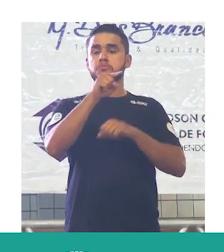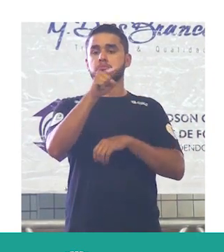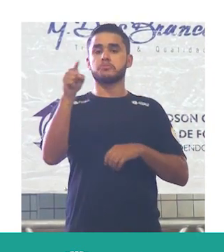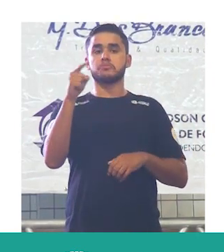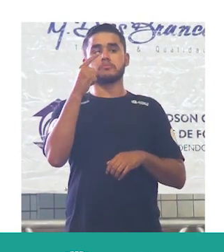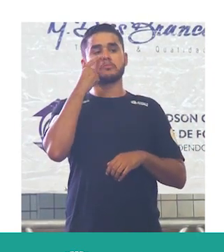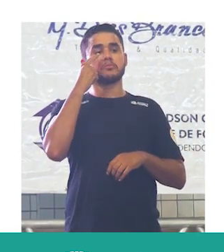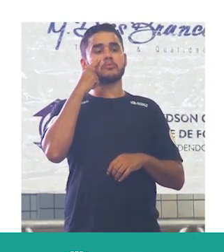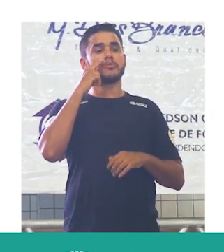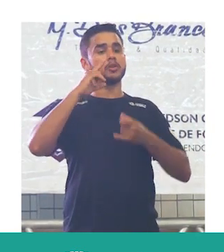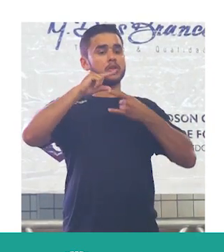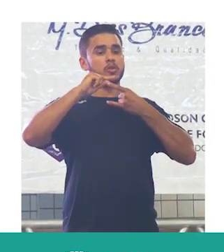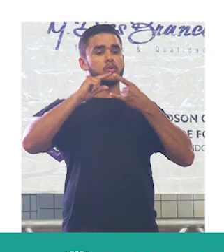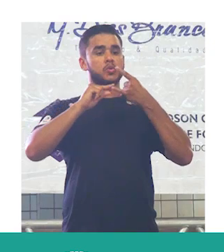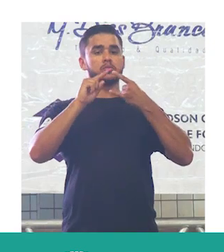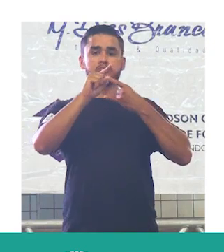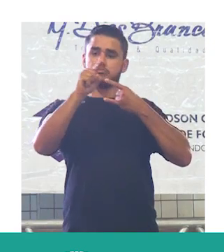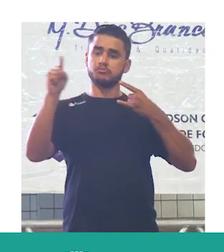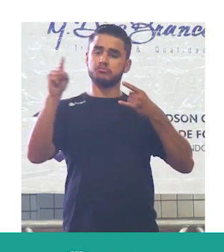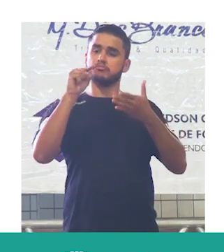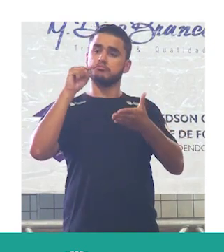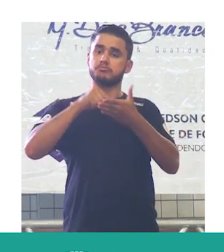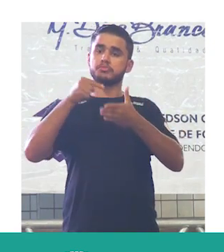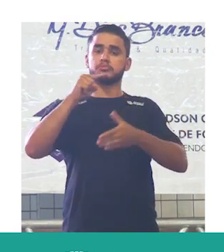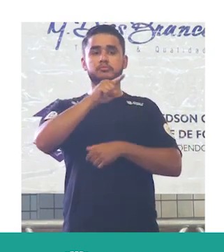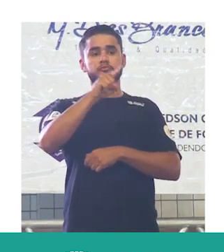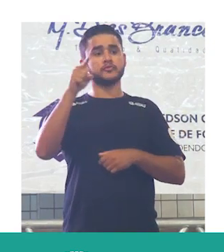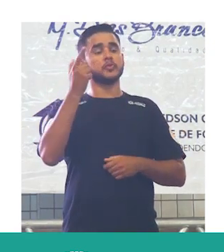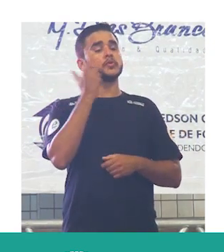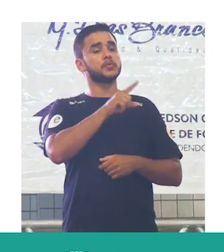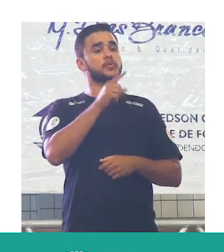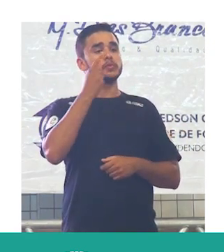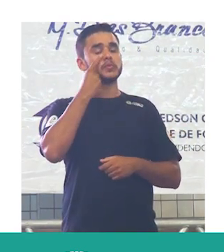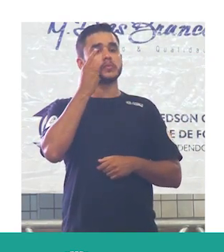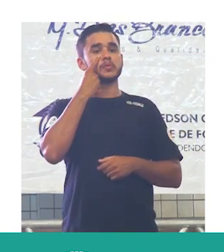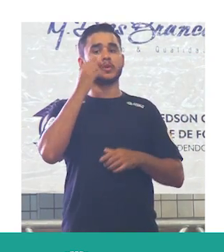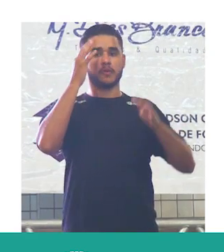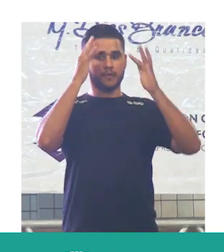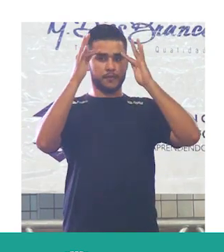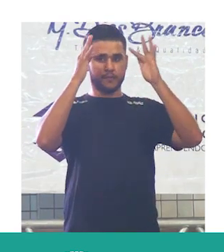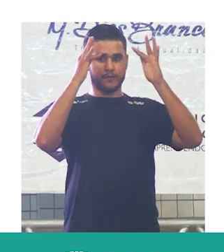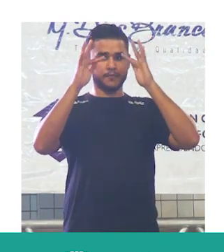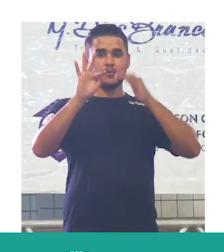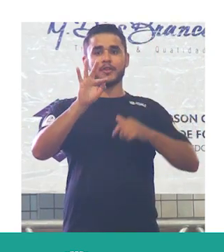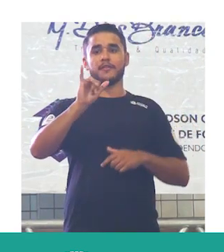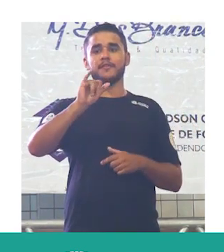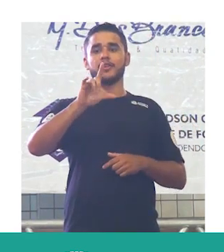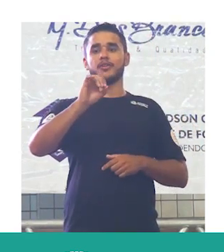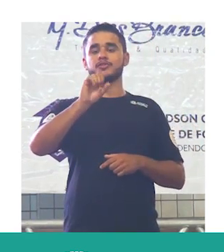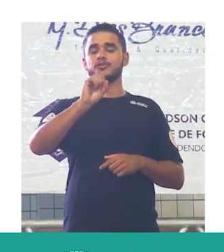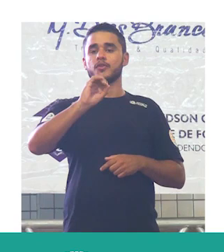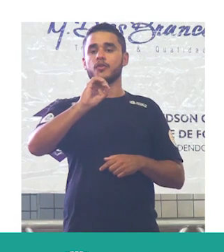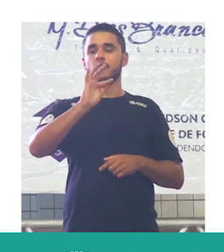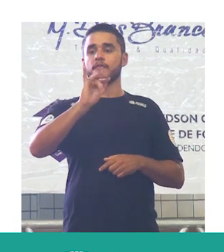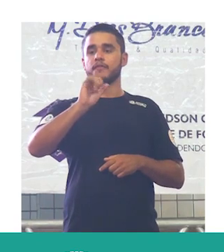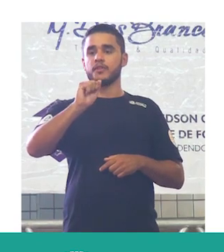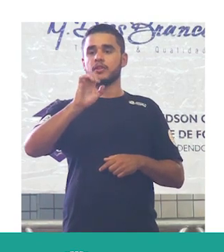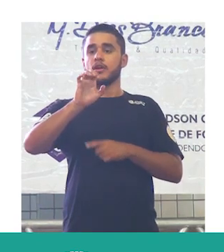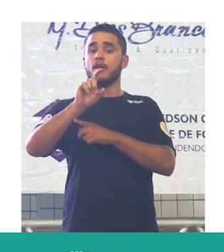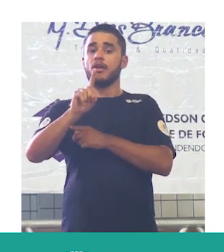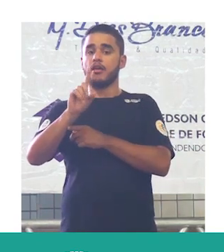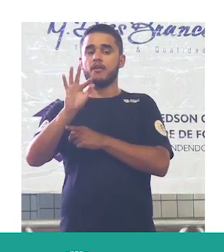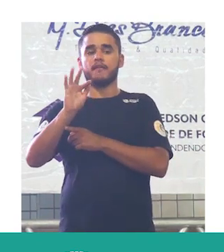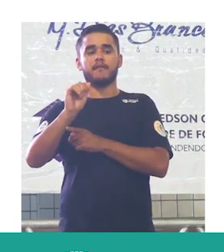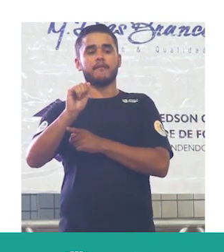YouTube para você não esquecer. Em cada paginazinha vai aparecer Filosofia é Fácil. Então as aulinhas de